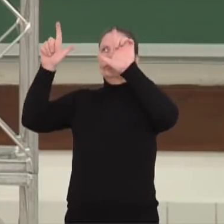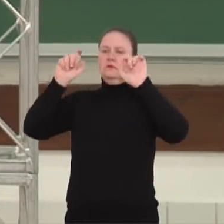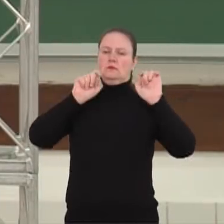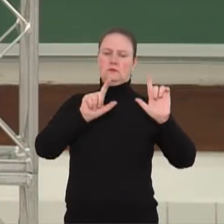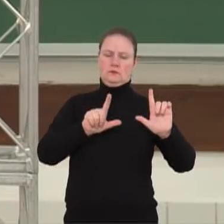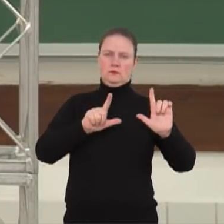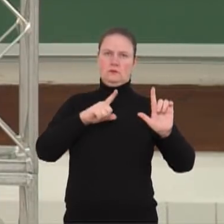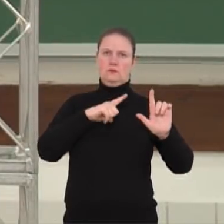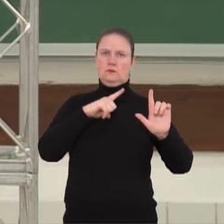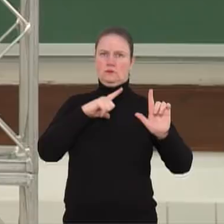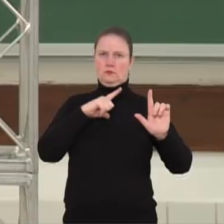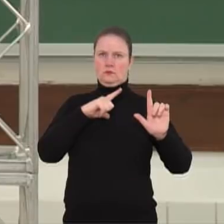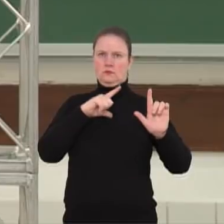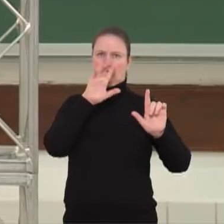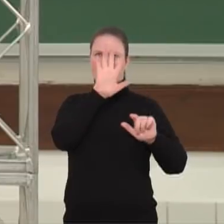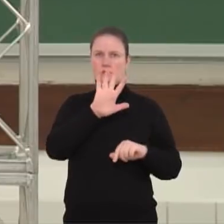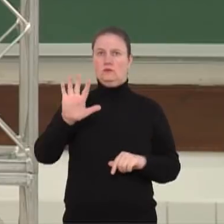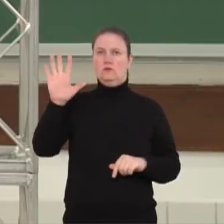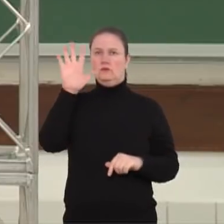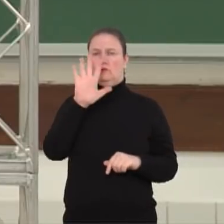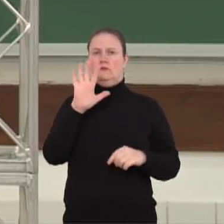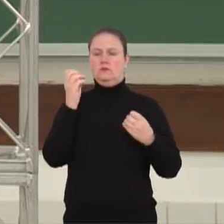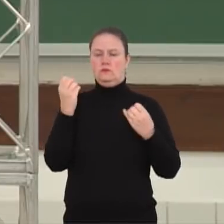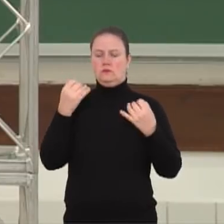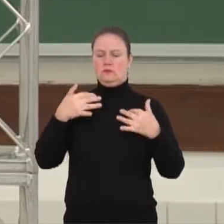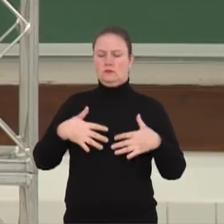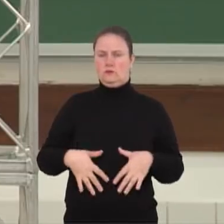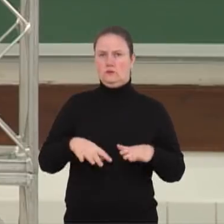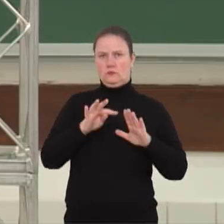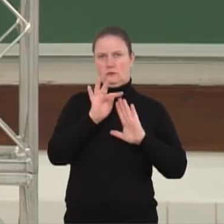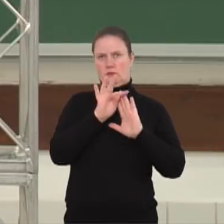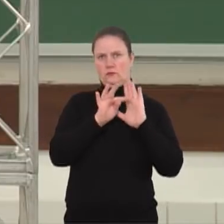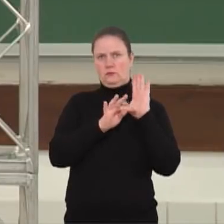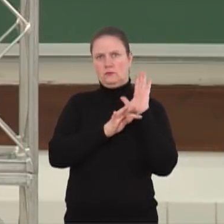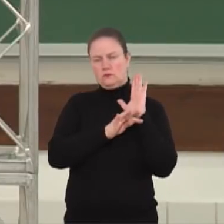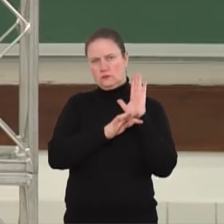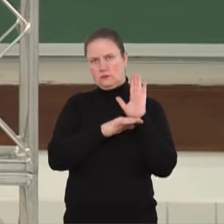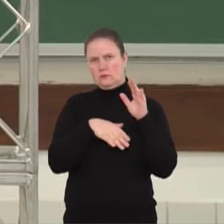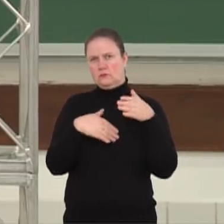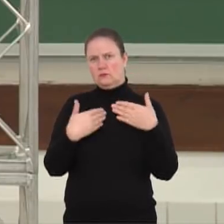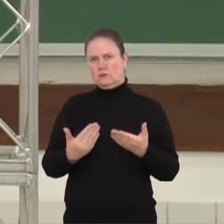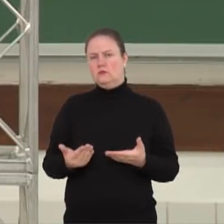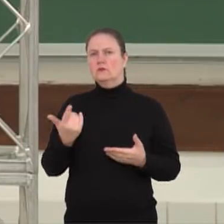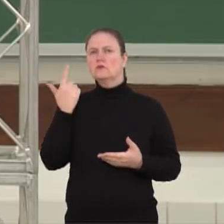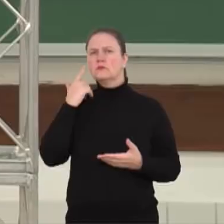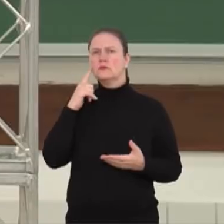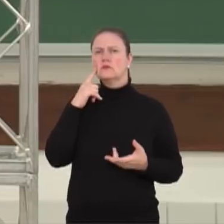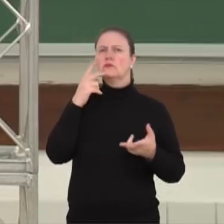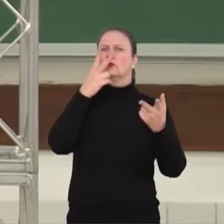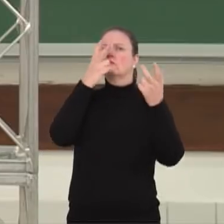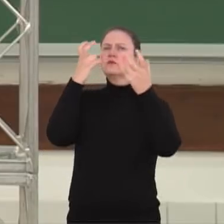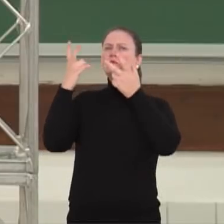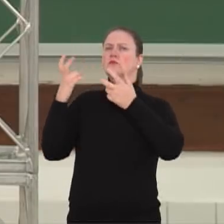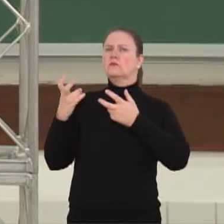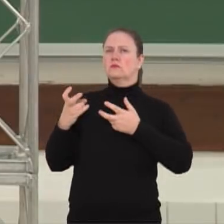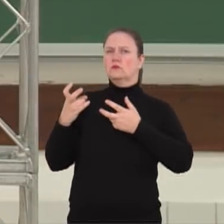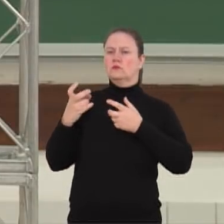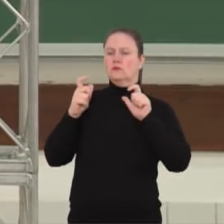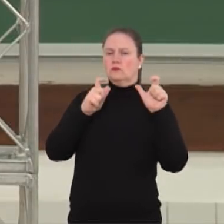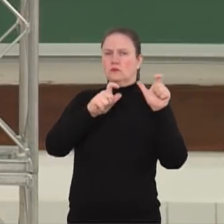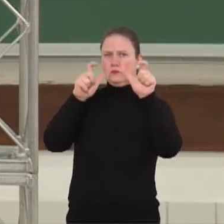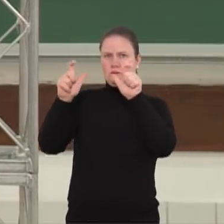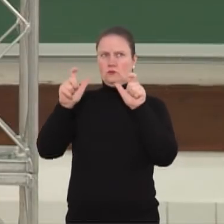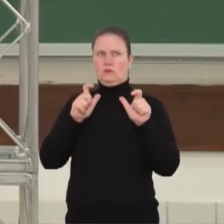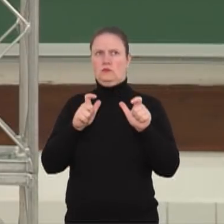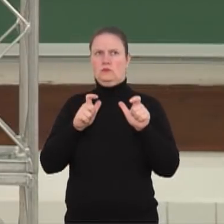as figuras, as imagens do que foi dito lá no texto. Será que você consegue reconhecer esses lugares? Então olha lá.